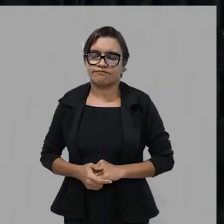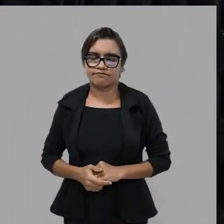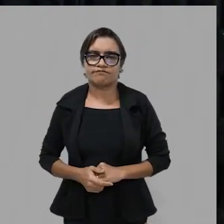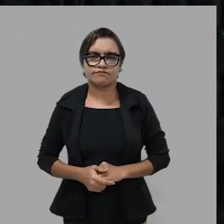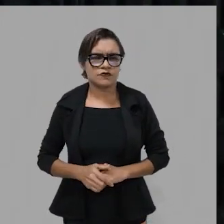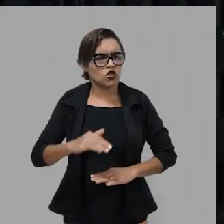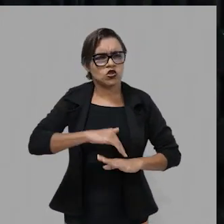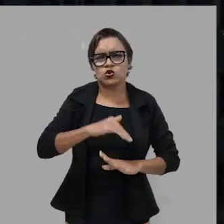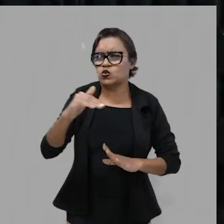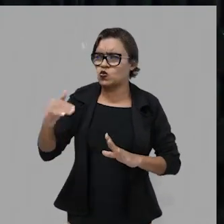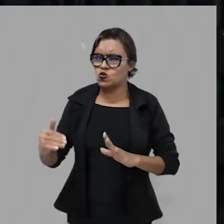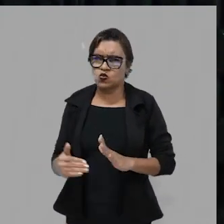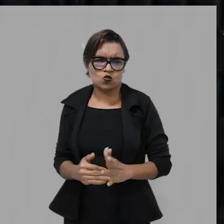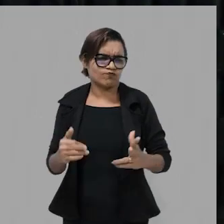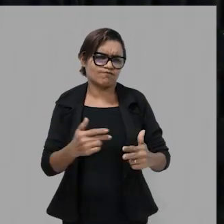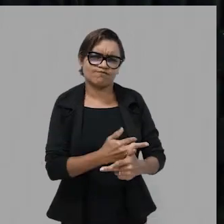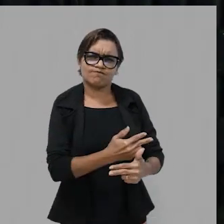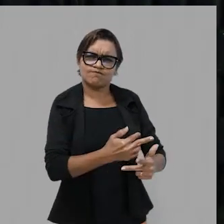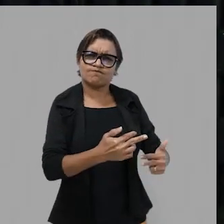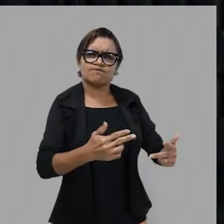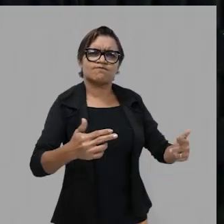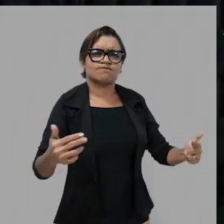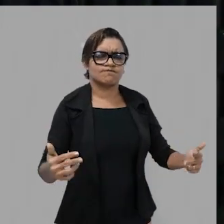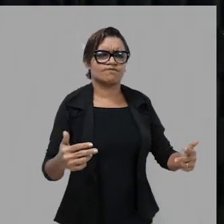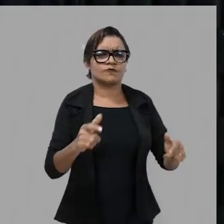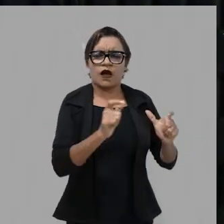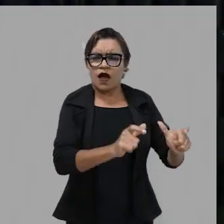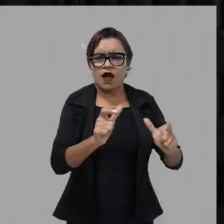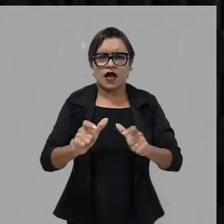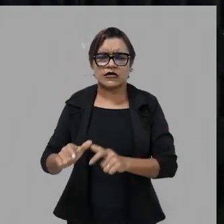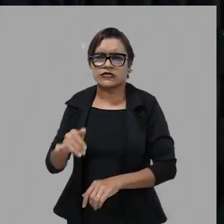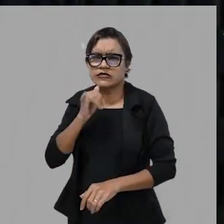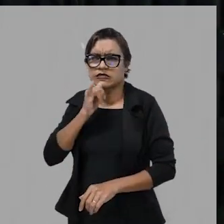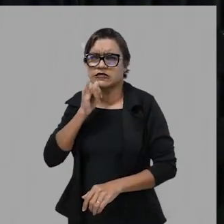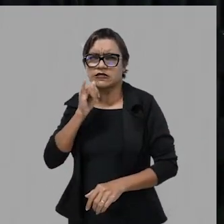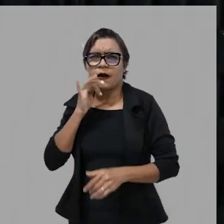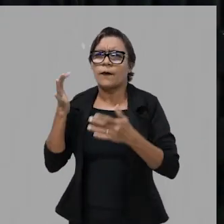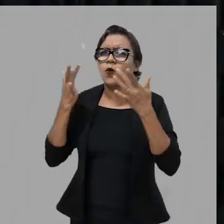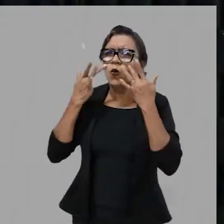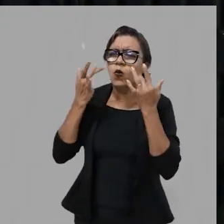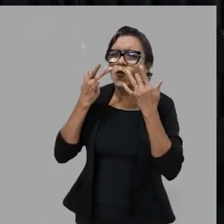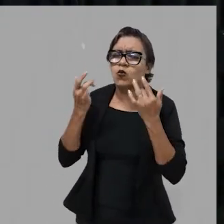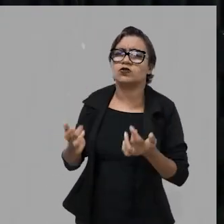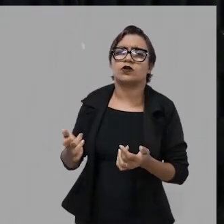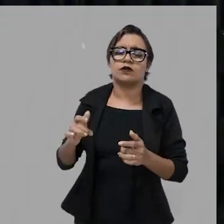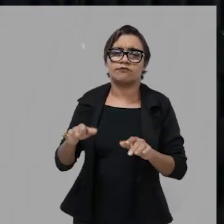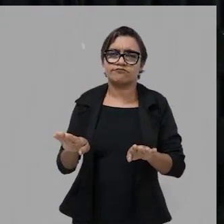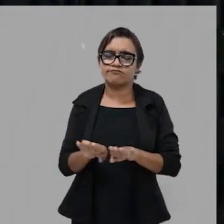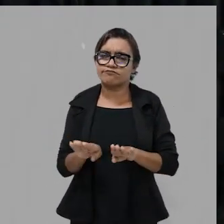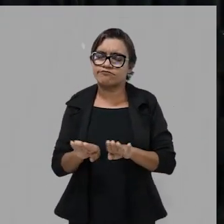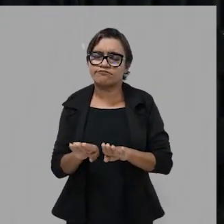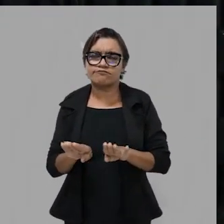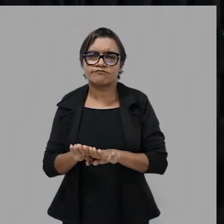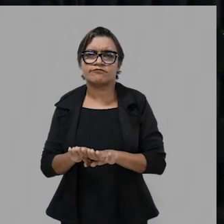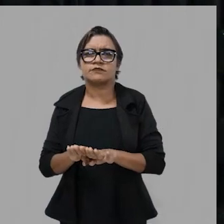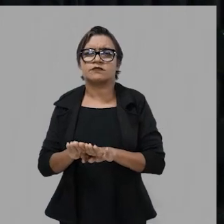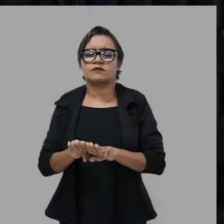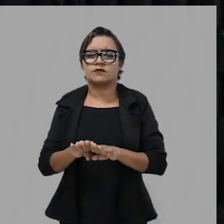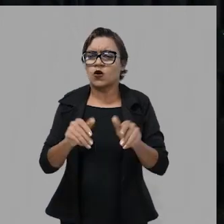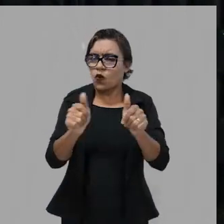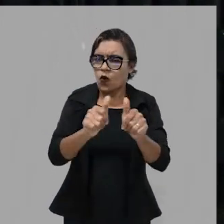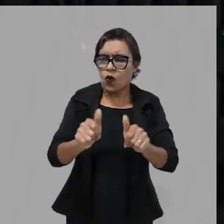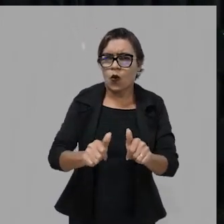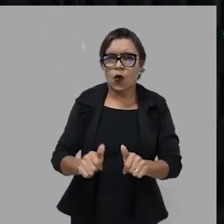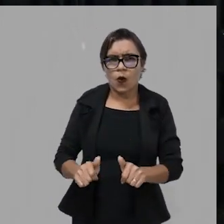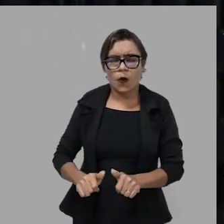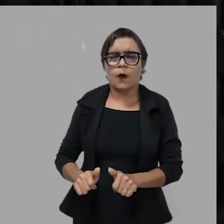em várias frentes, né? No teatro, nas obras épicas, em várias frentes aí, Luís Vaz de Camões